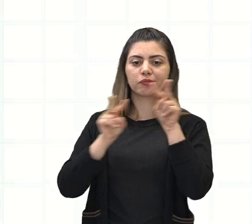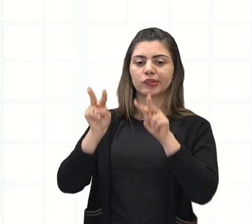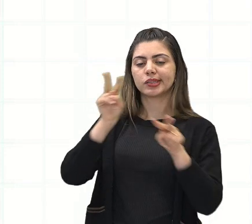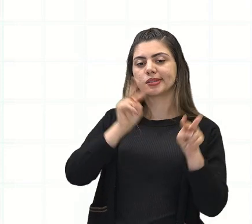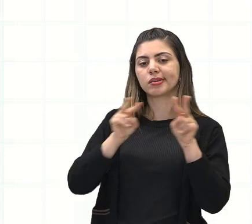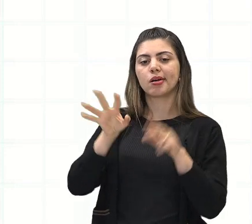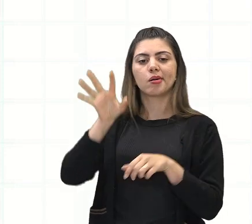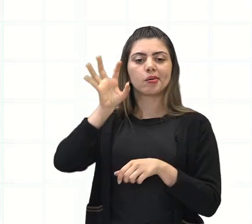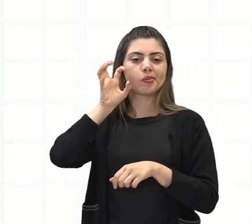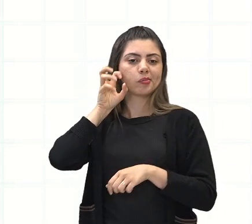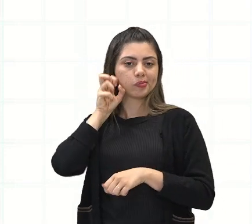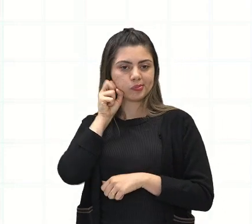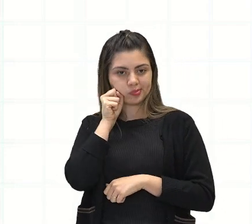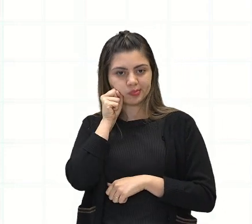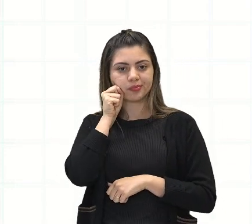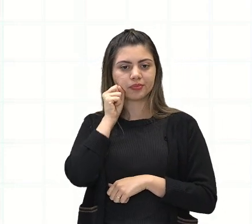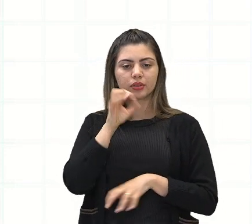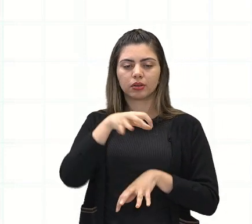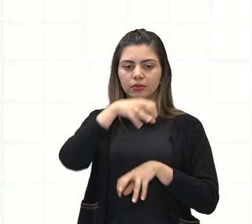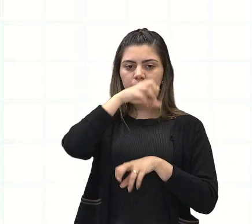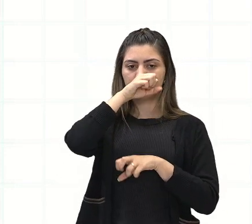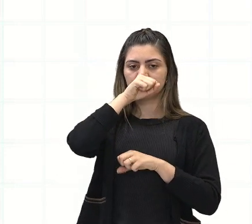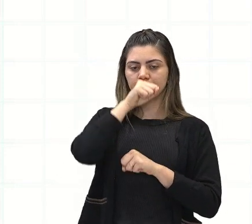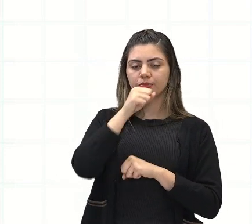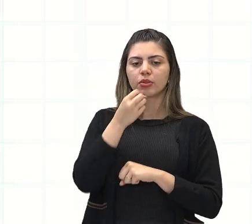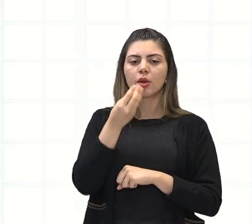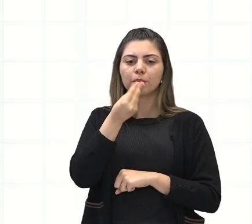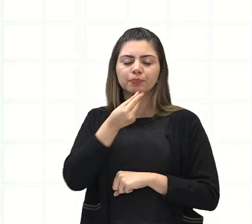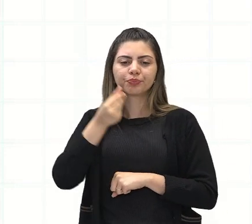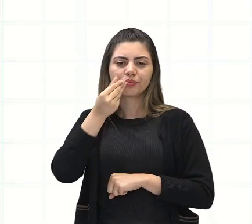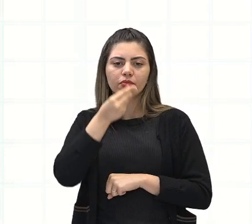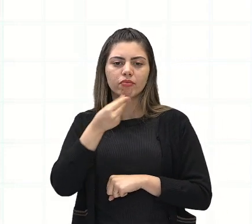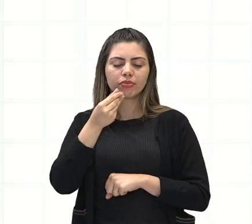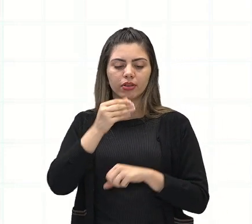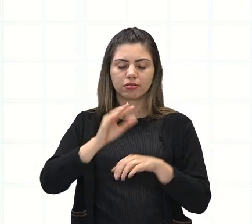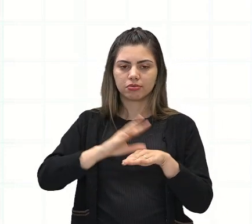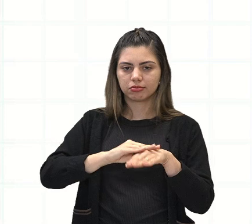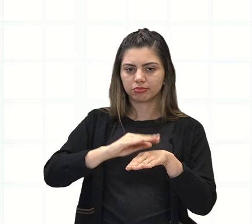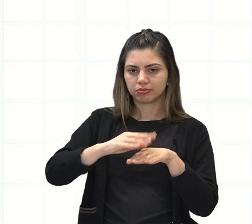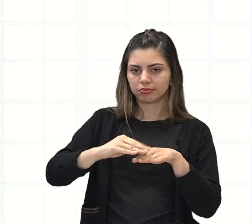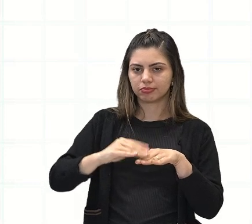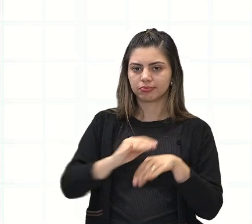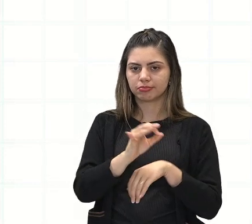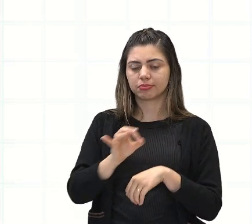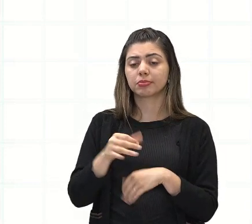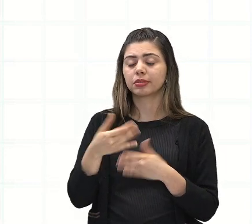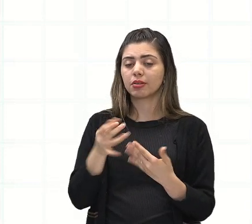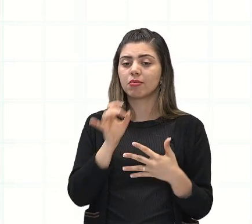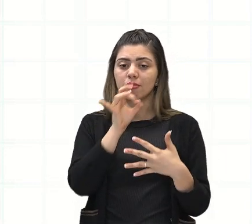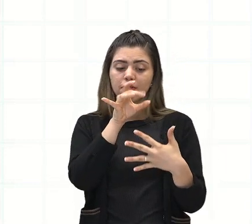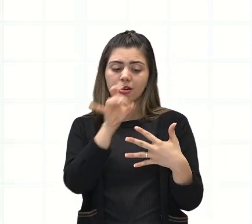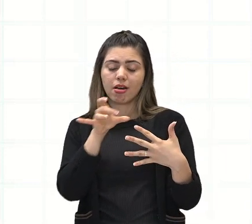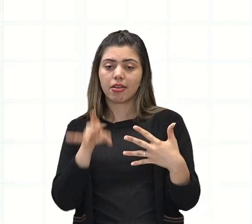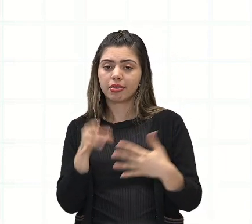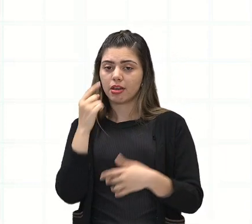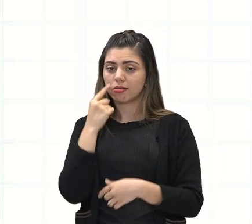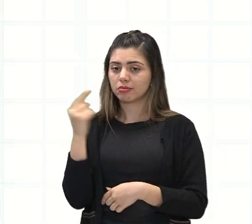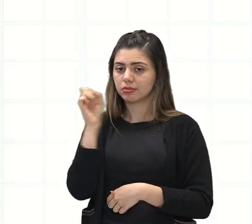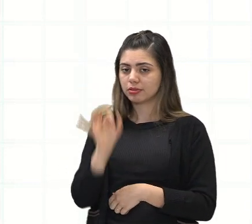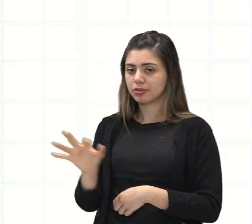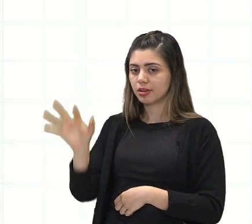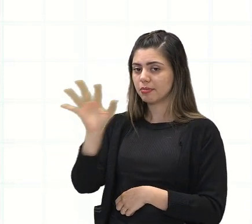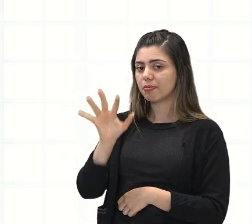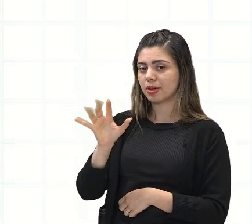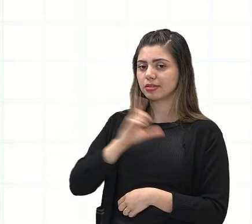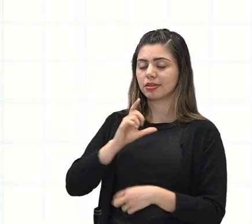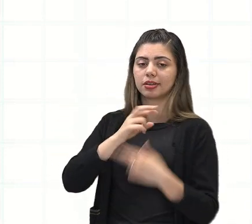visão, a audição, o olfato, o paladar e o tato. Não é verdade? Cada um deles é responsável por